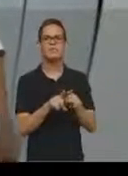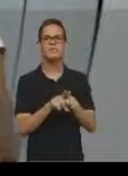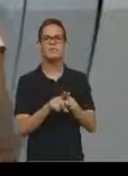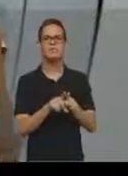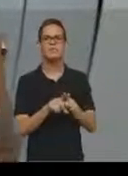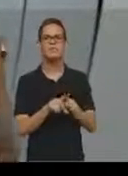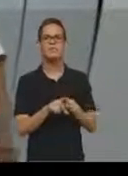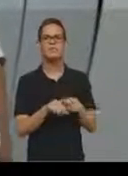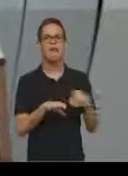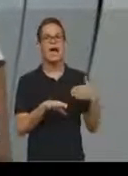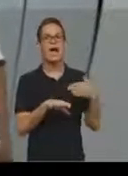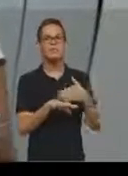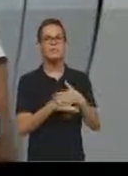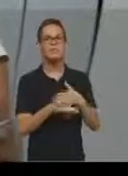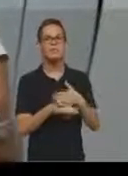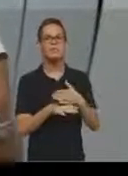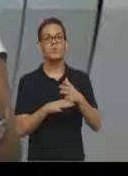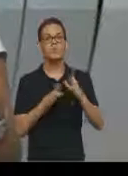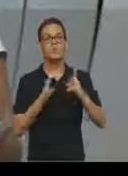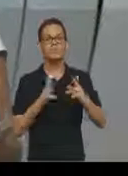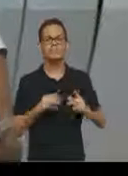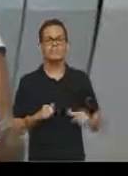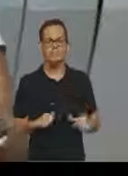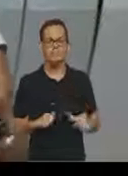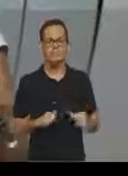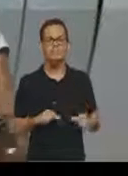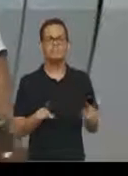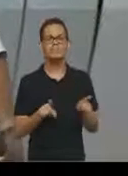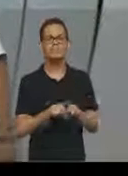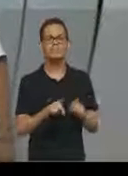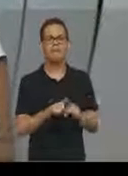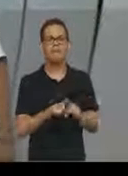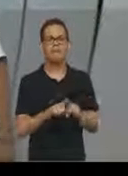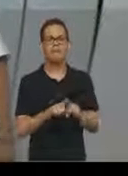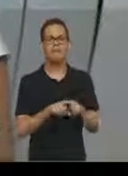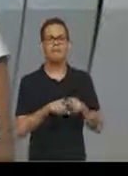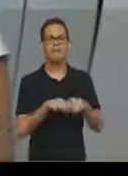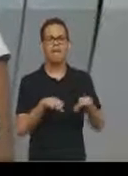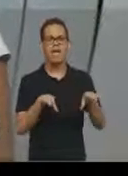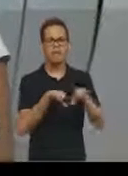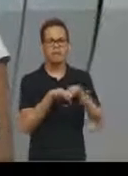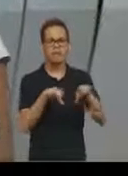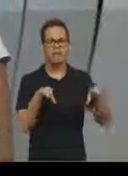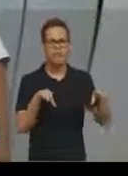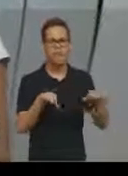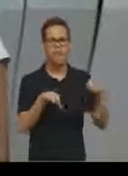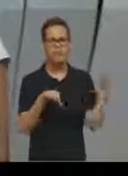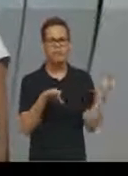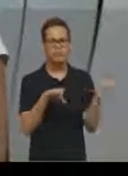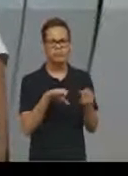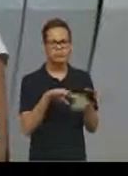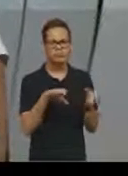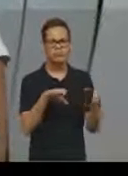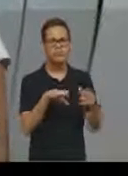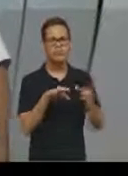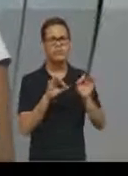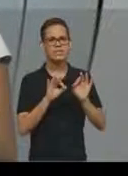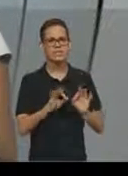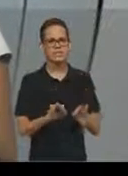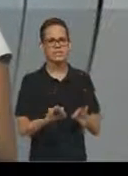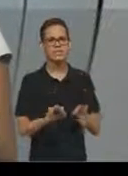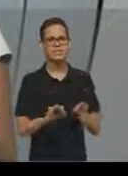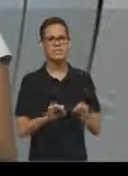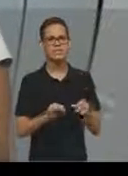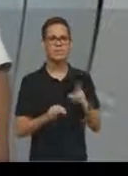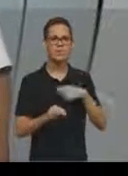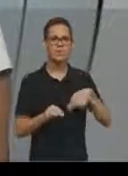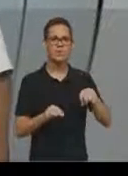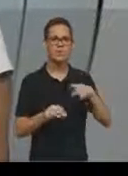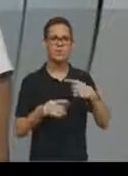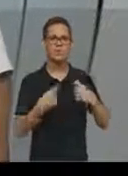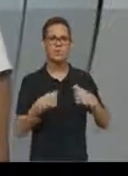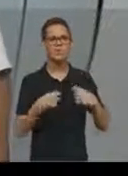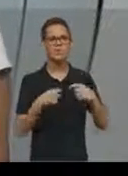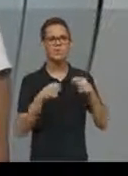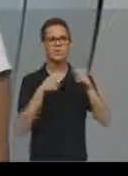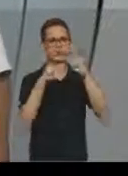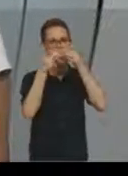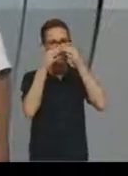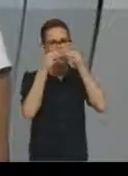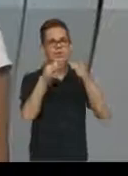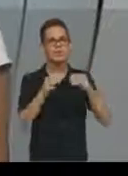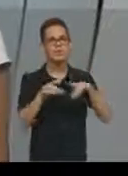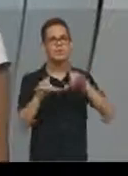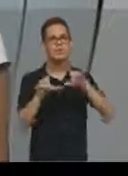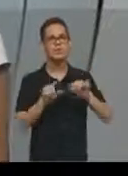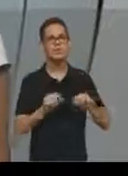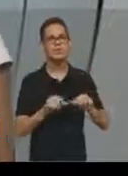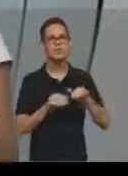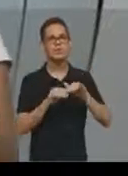aí, né, saneamento básico. Tudo isso, né, é que vai contribuir para que a gente consiga diminuir essas desigualdades